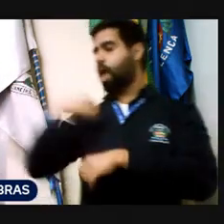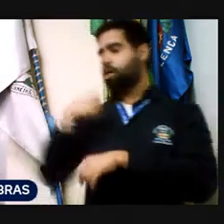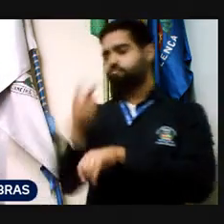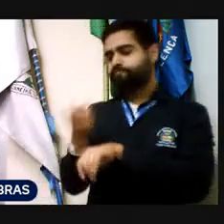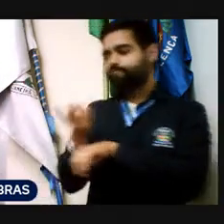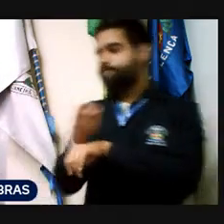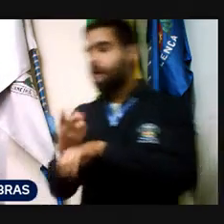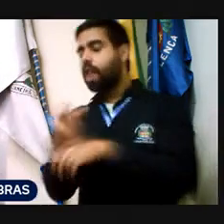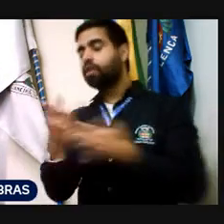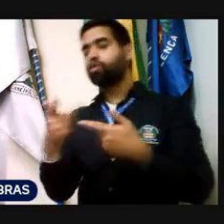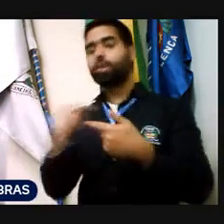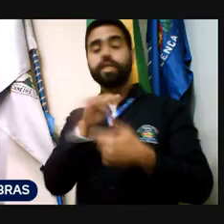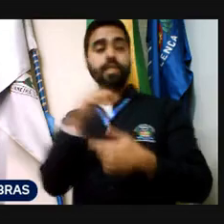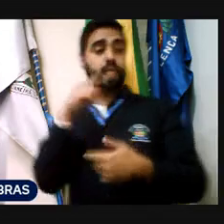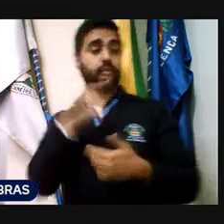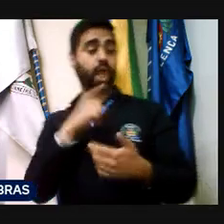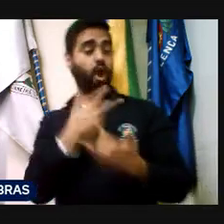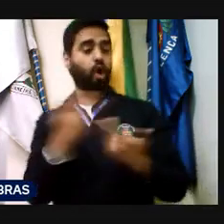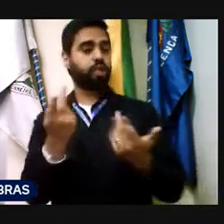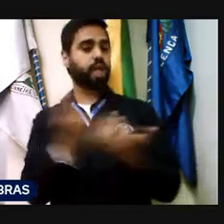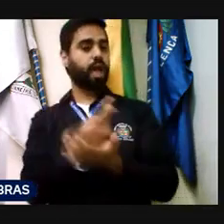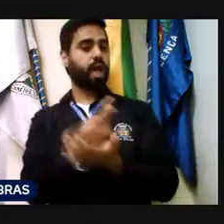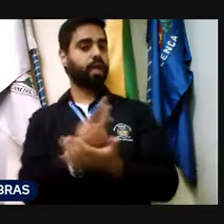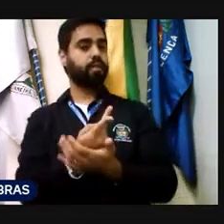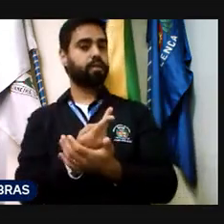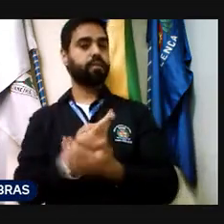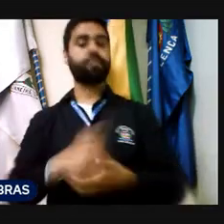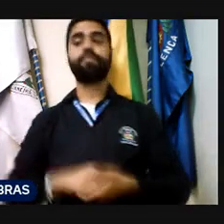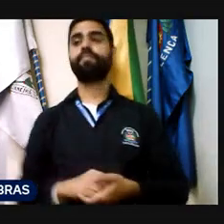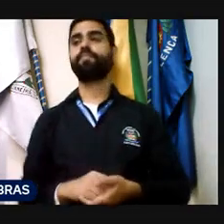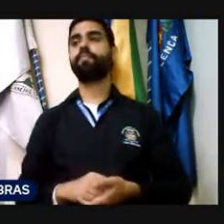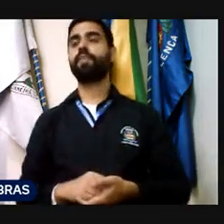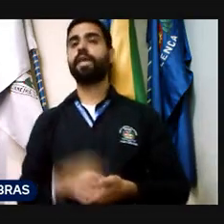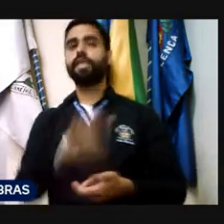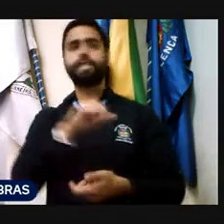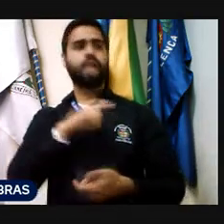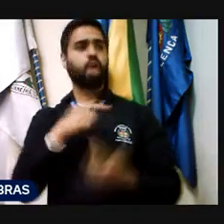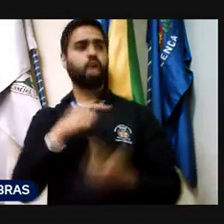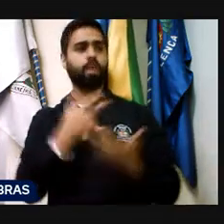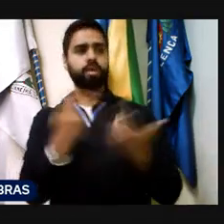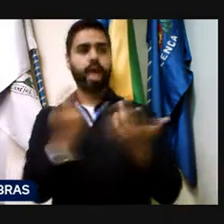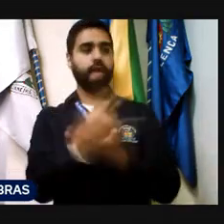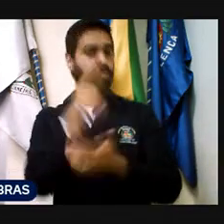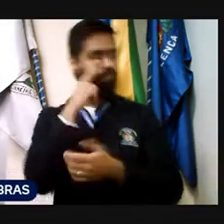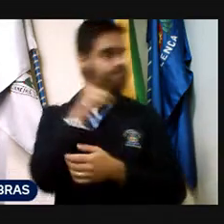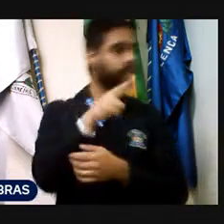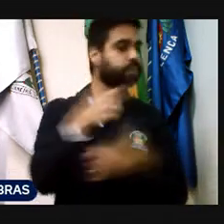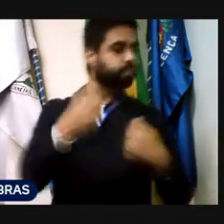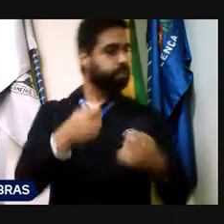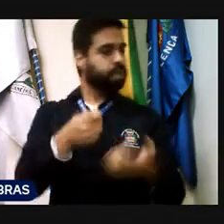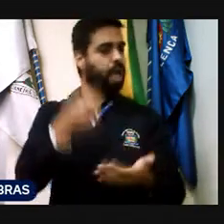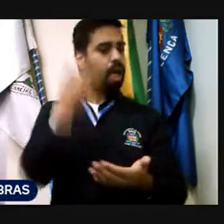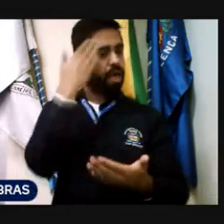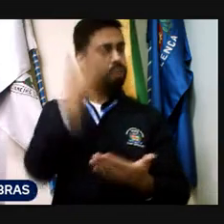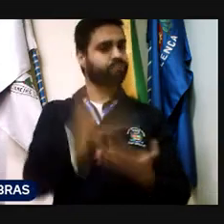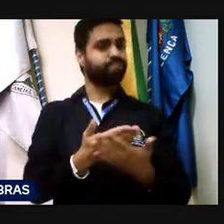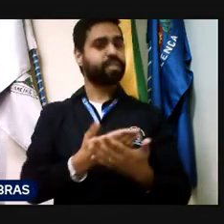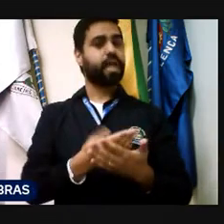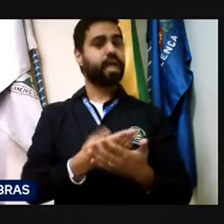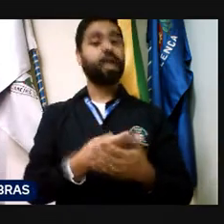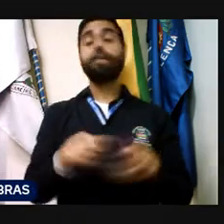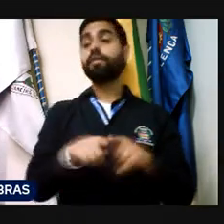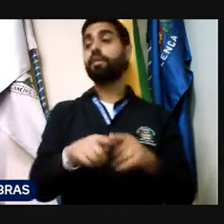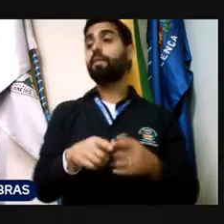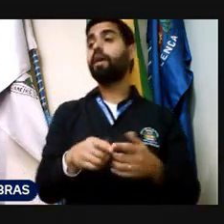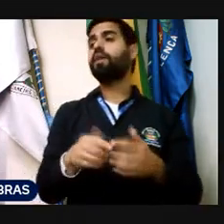todas as certidões negativas requeridas serão causa de verificação da aplicabilidade da lei. Constada